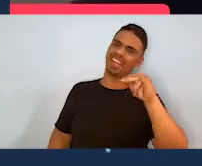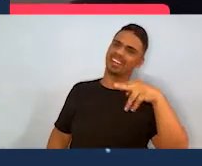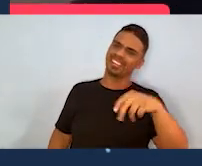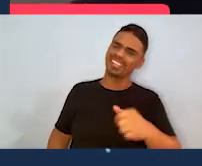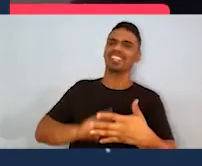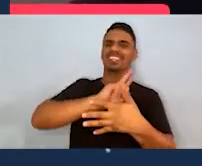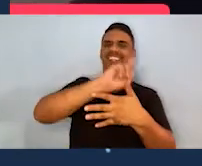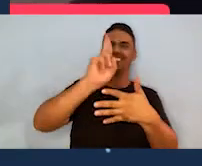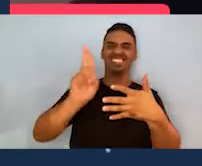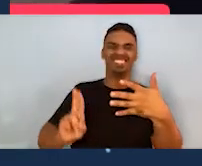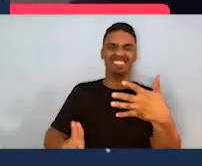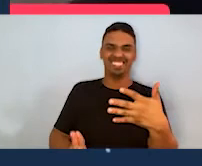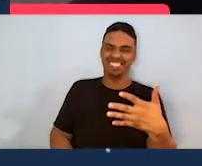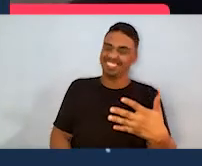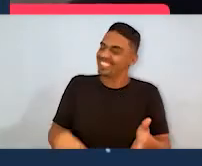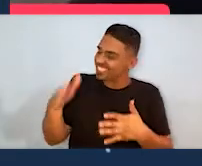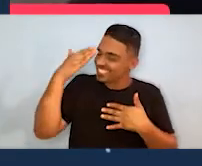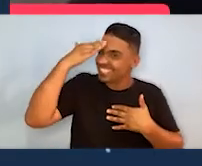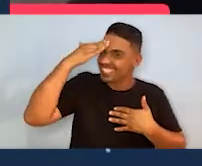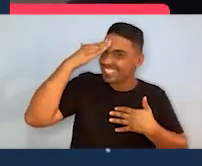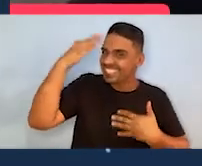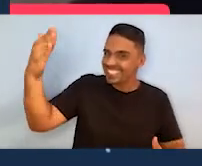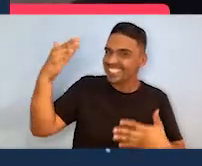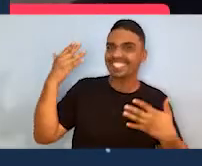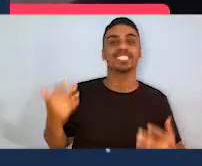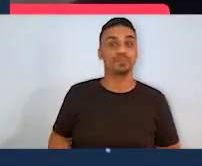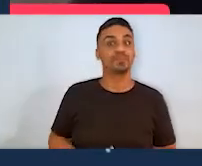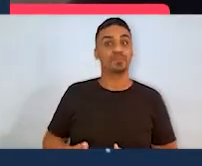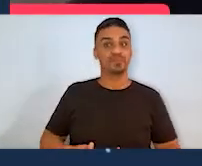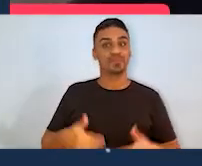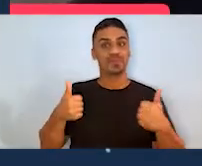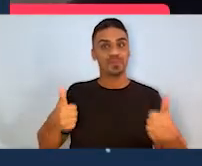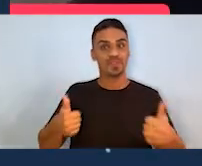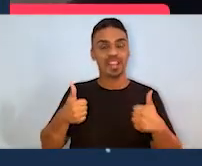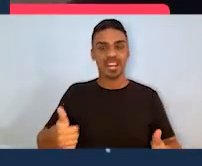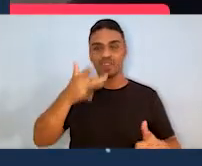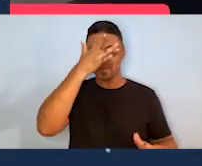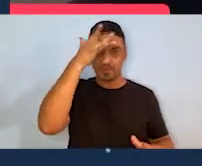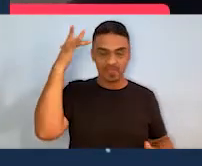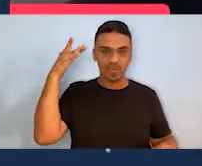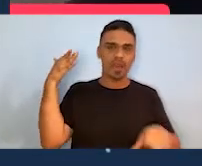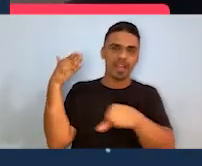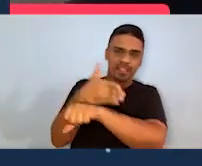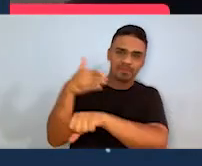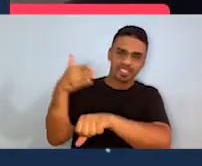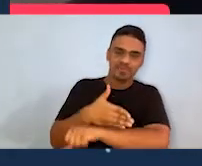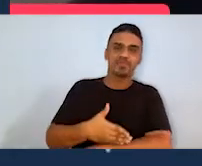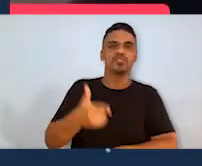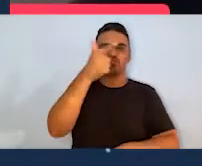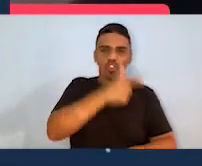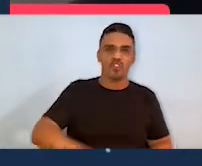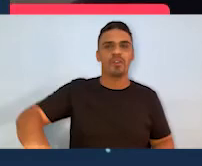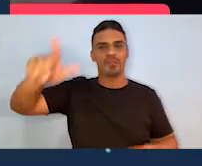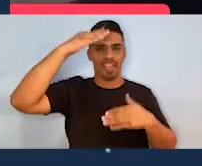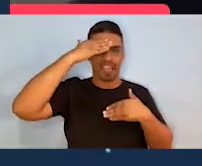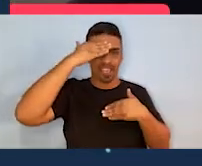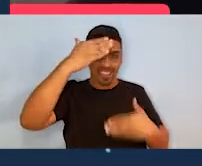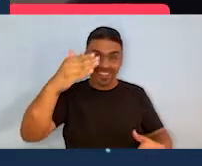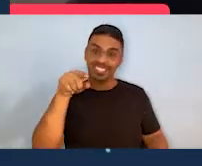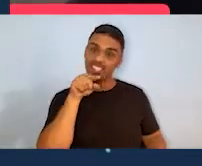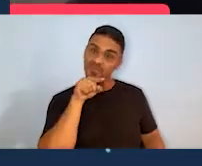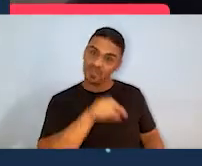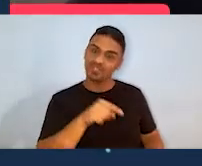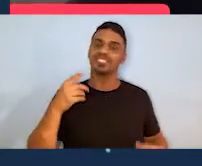Kingdom, Brenda. Valeu, o pessoal que participou. Quero novamente agradecer você, tá, Ceci?